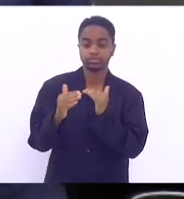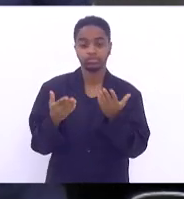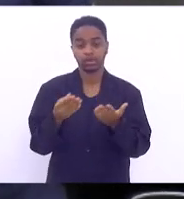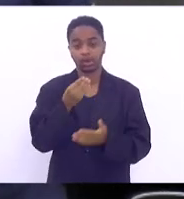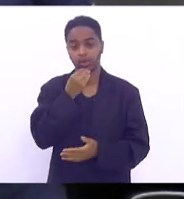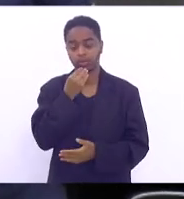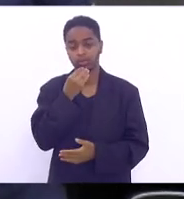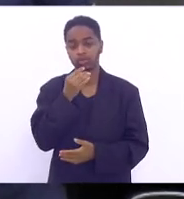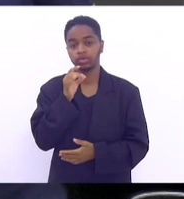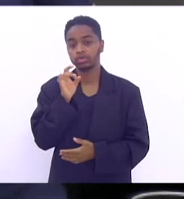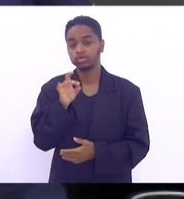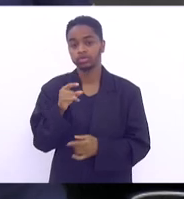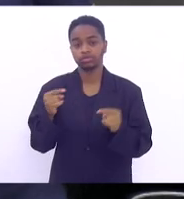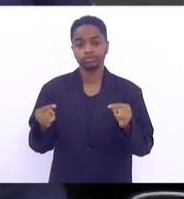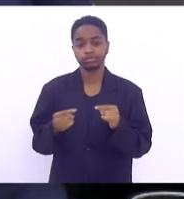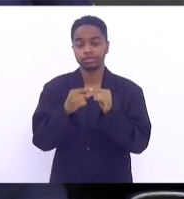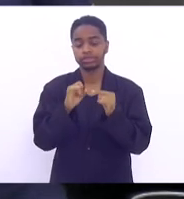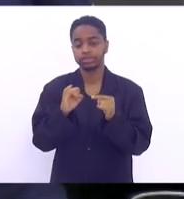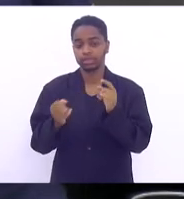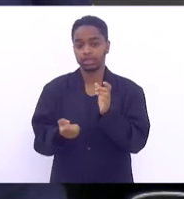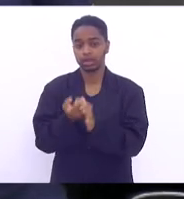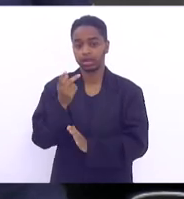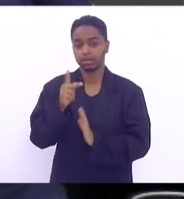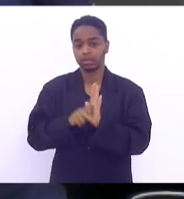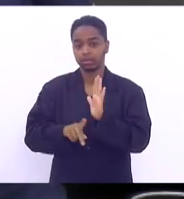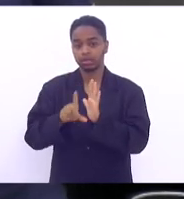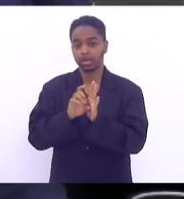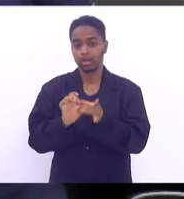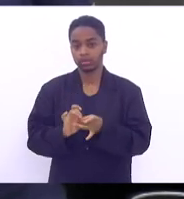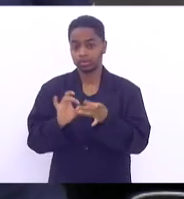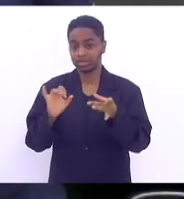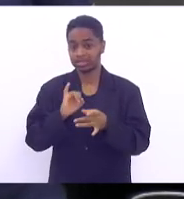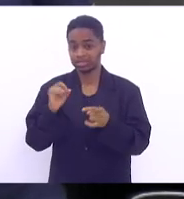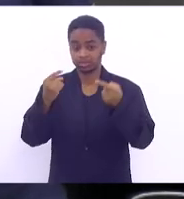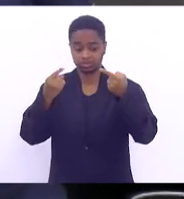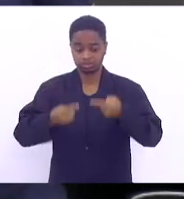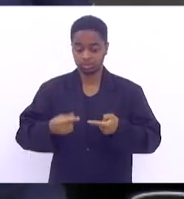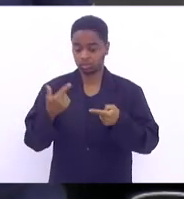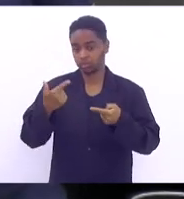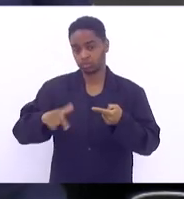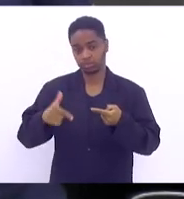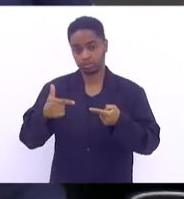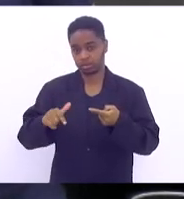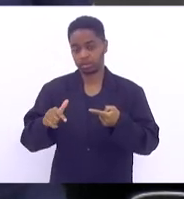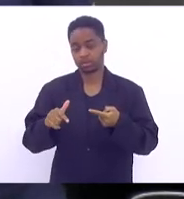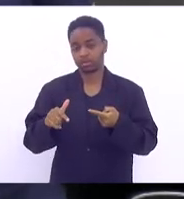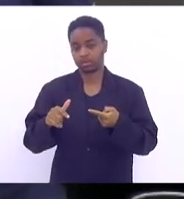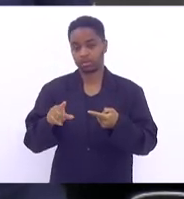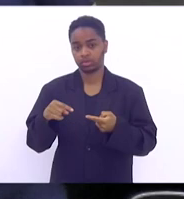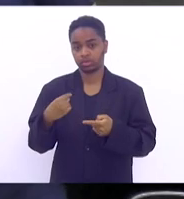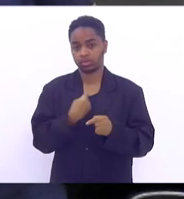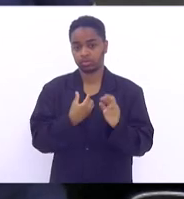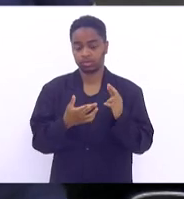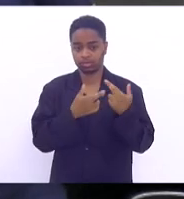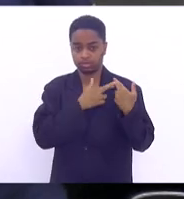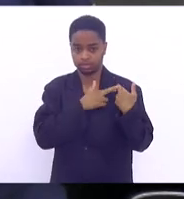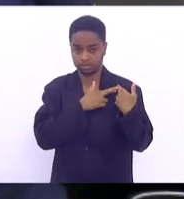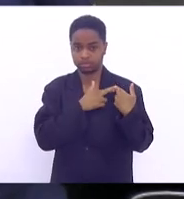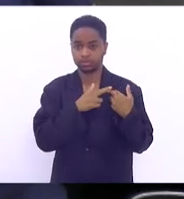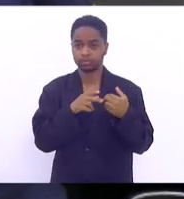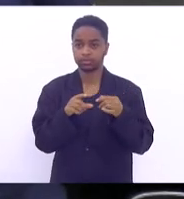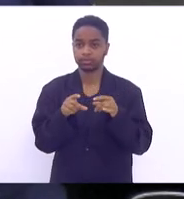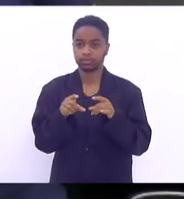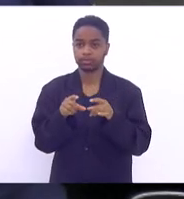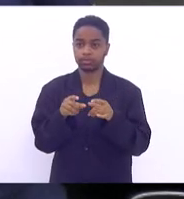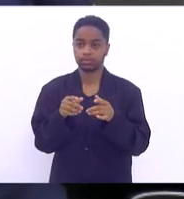fazer um projeto autorizativo que não se confrontaria com as nossas competências